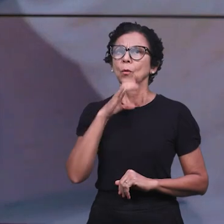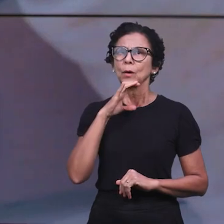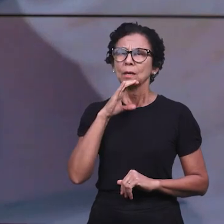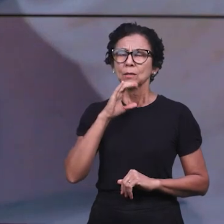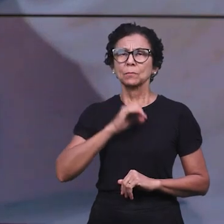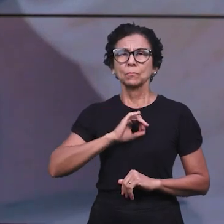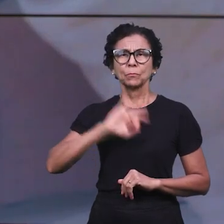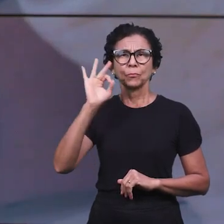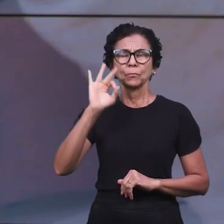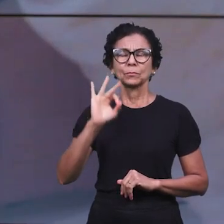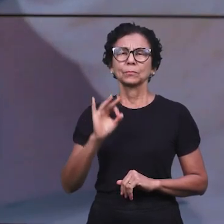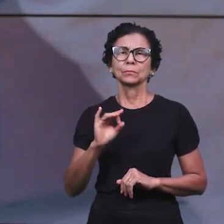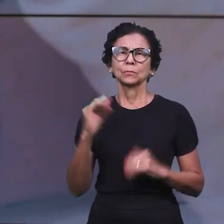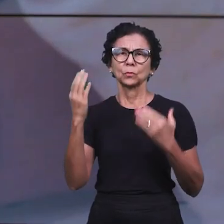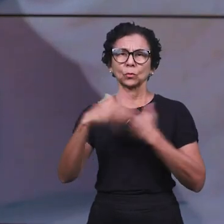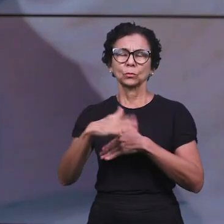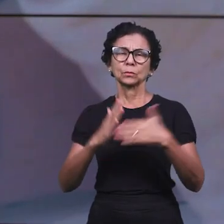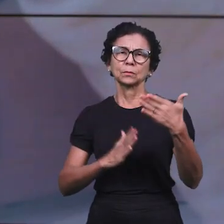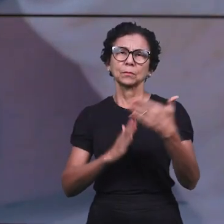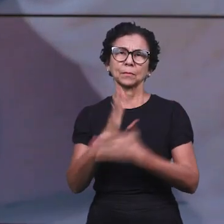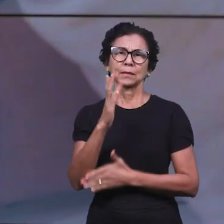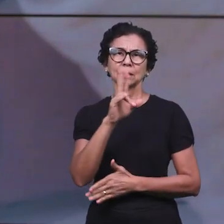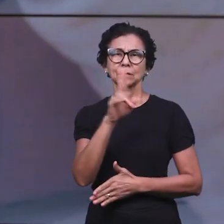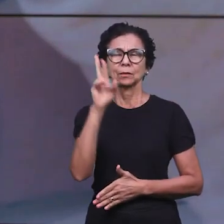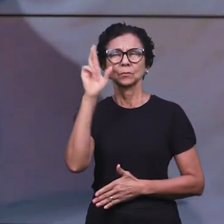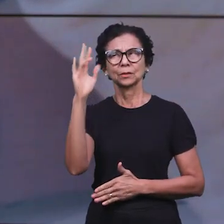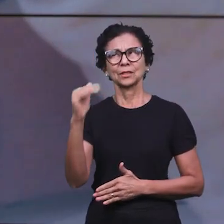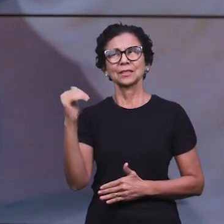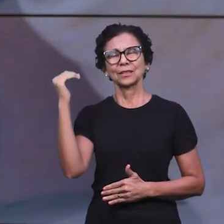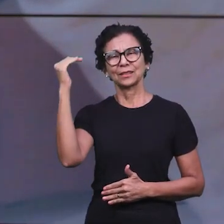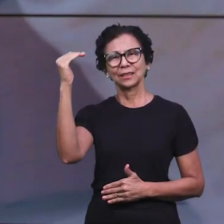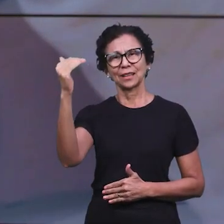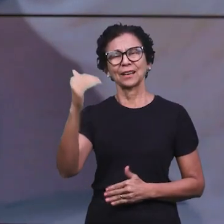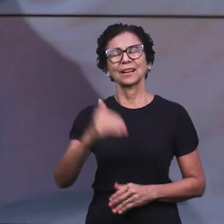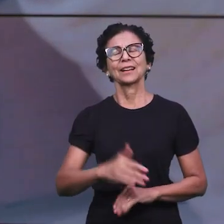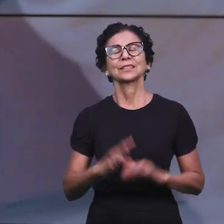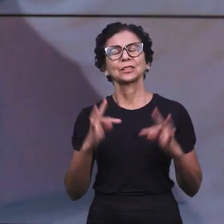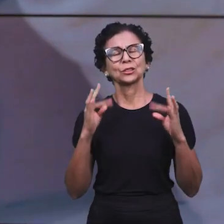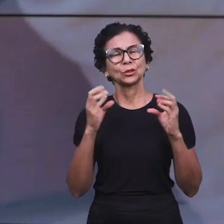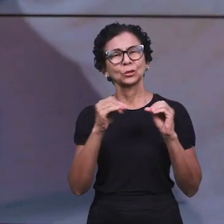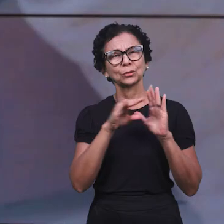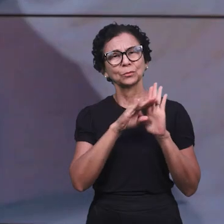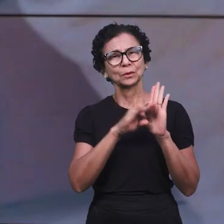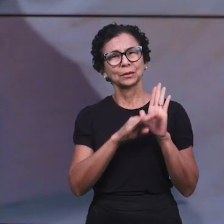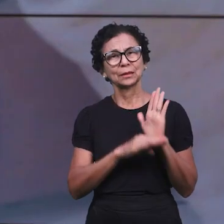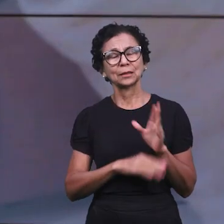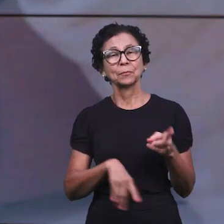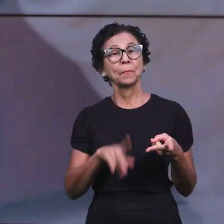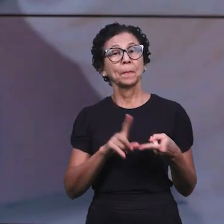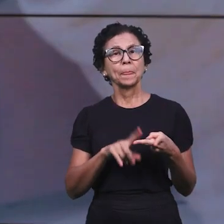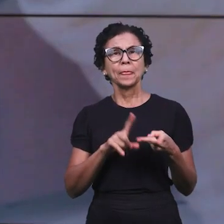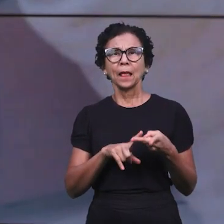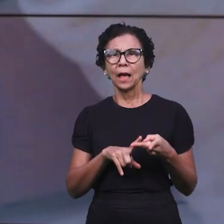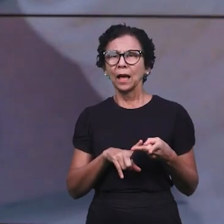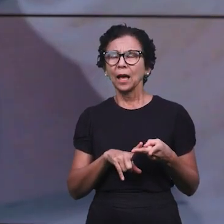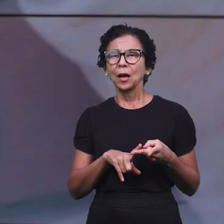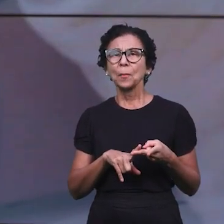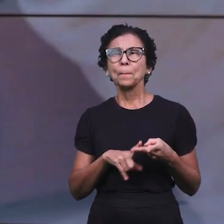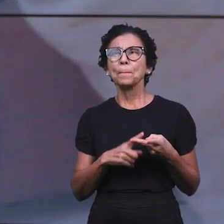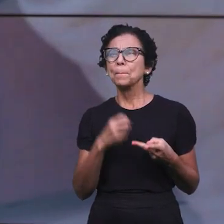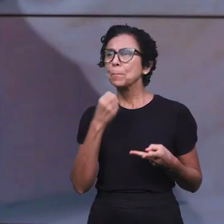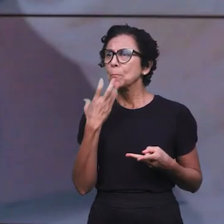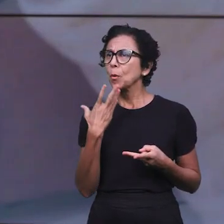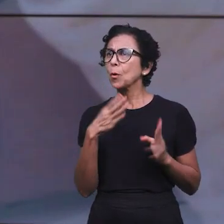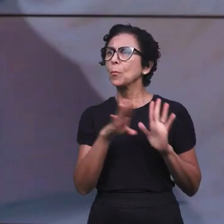concursos públicos. Que o nome do Senhor continue sendo louvado em cada episódio. Amém. Excelente esse programa. Muito